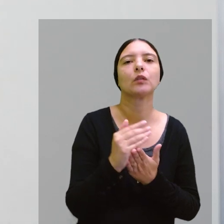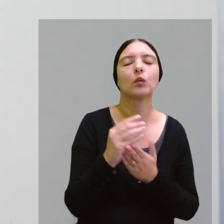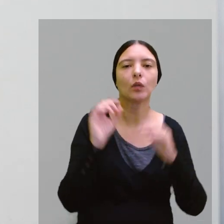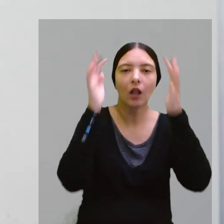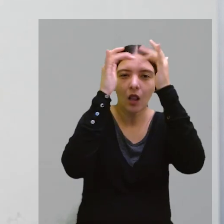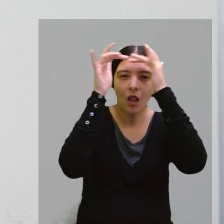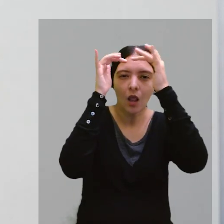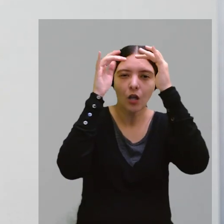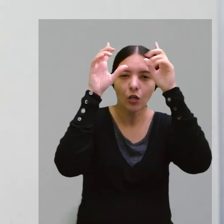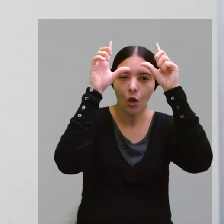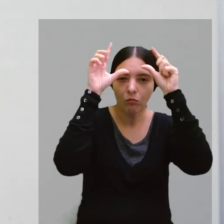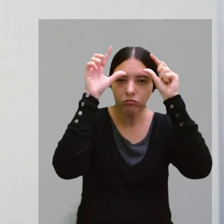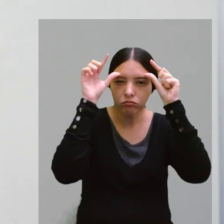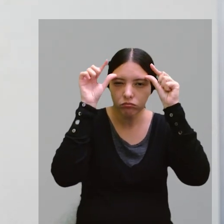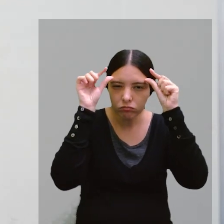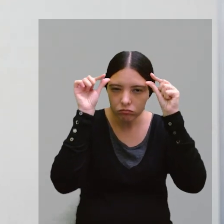os neurônios, vão morrendo.